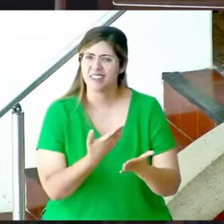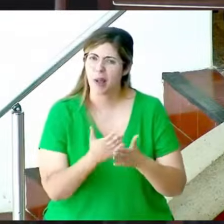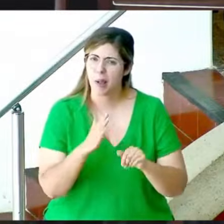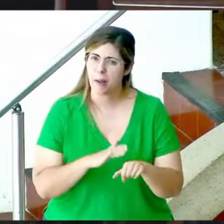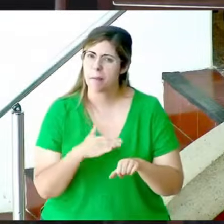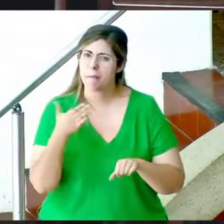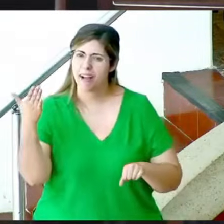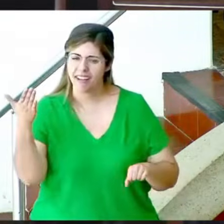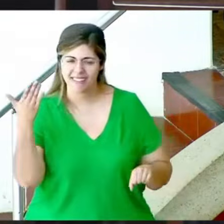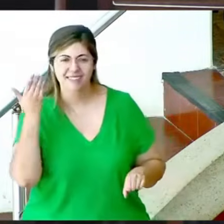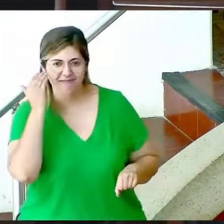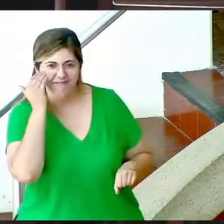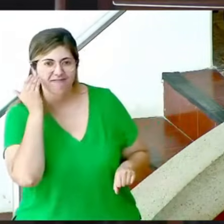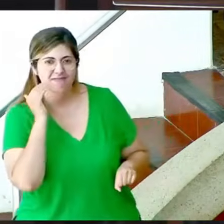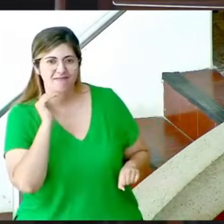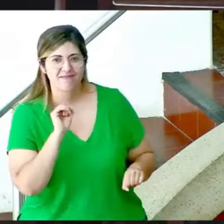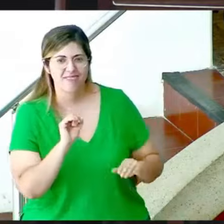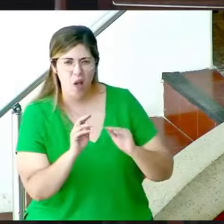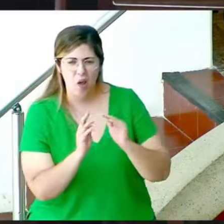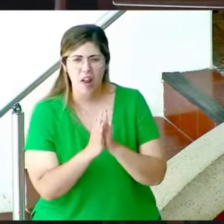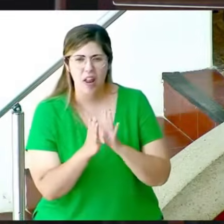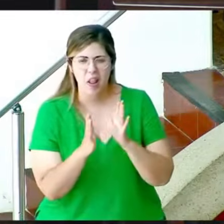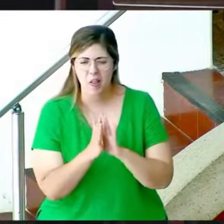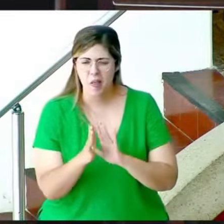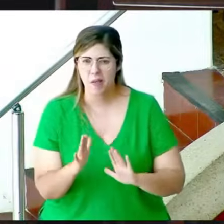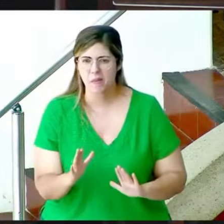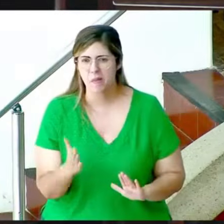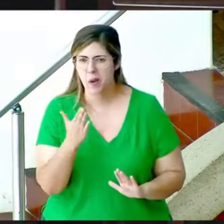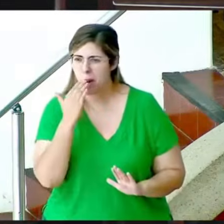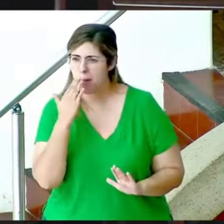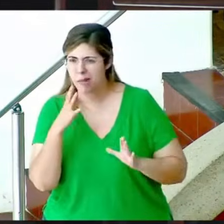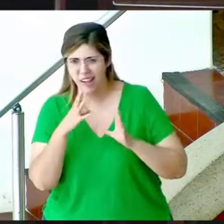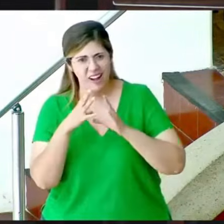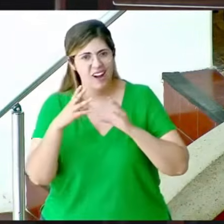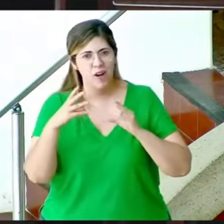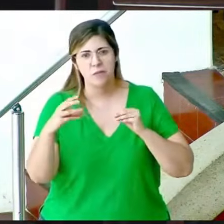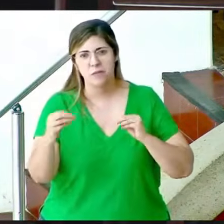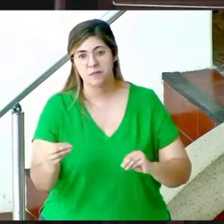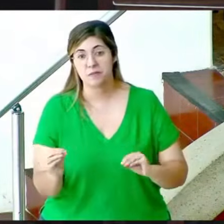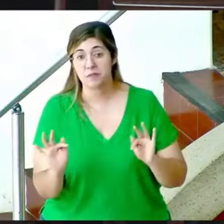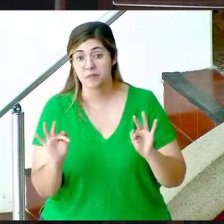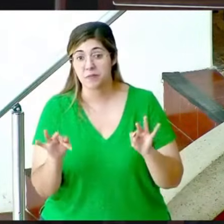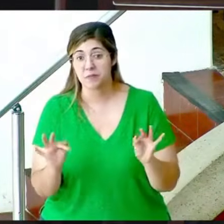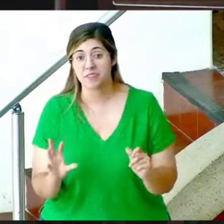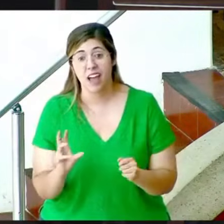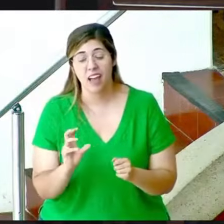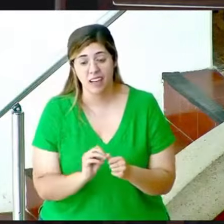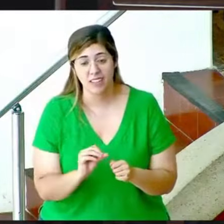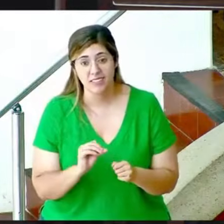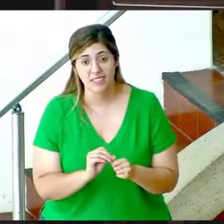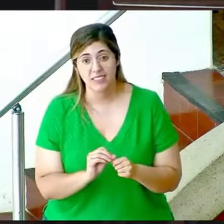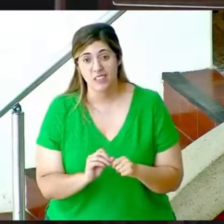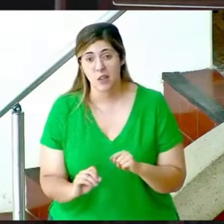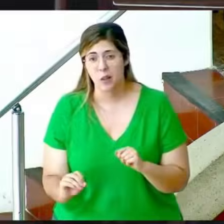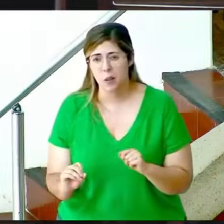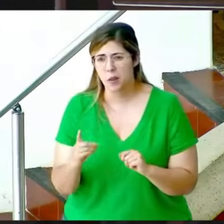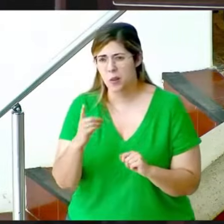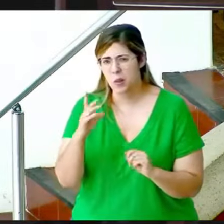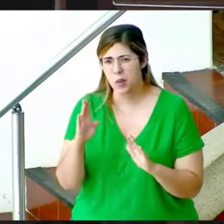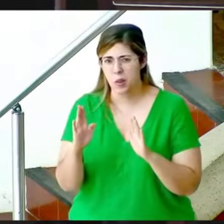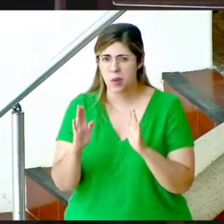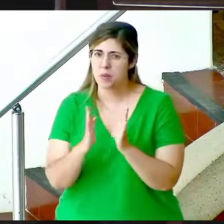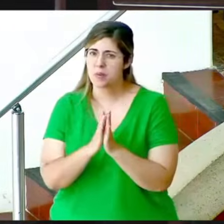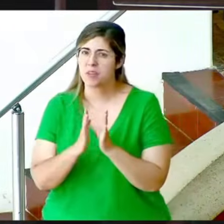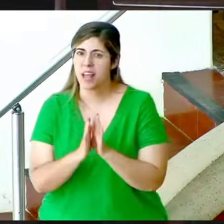essa passagem, ela pode ser um alimento para nós. Ali eu sei que no final alguém fez, nem que seja um